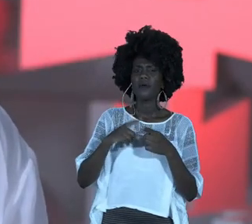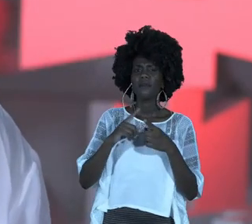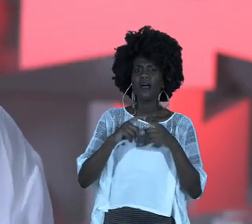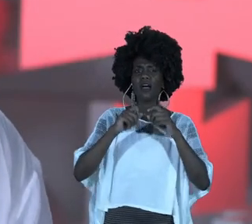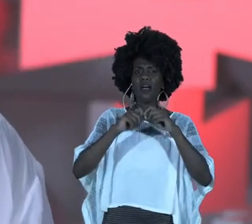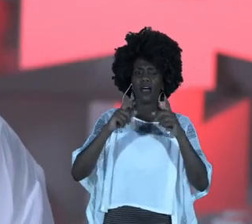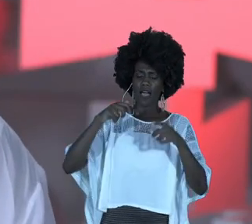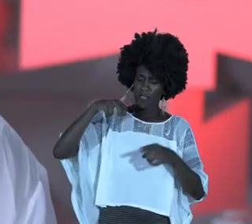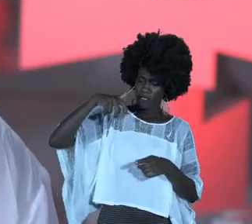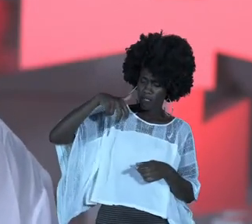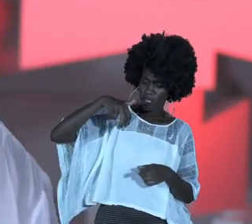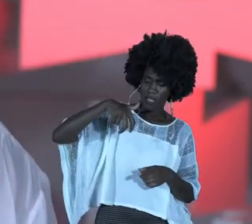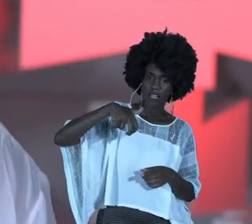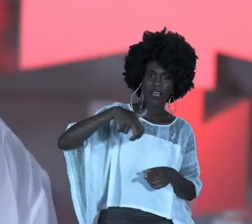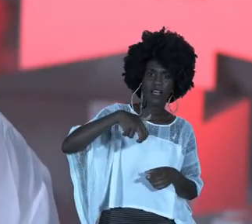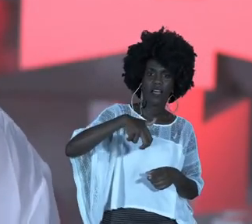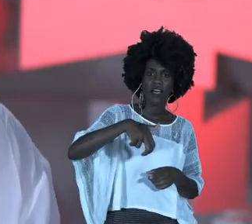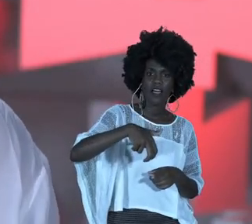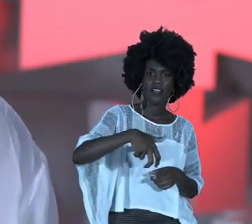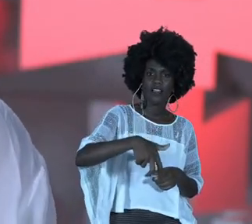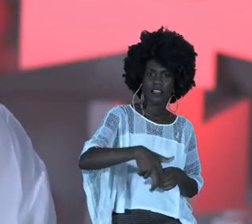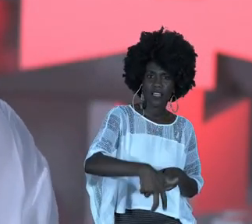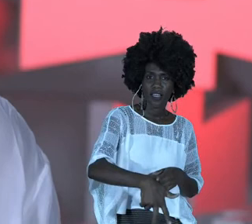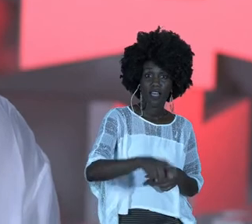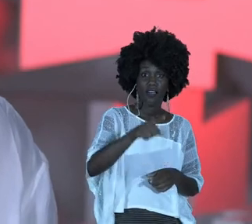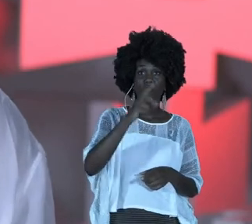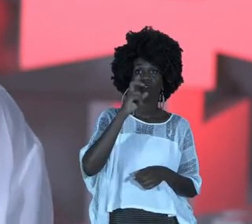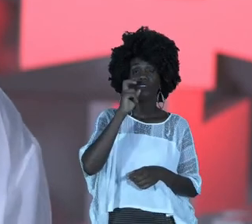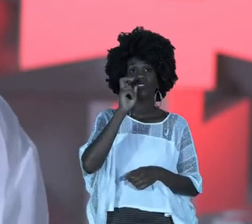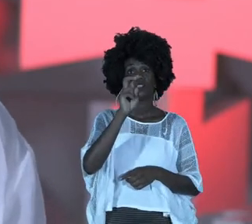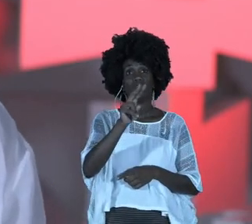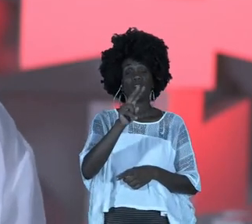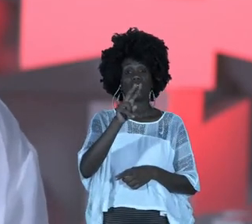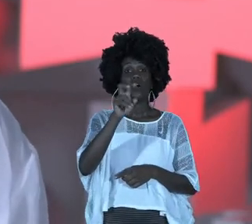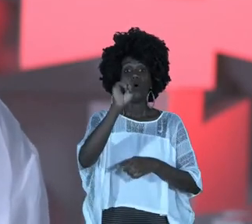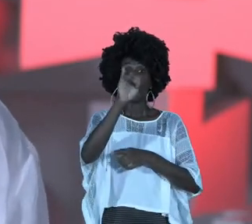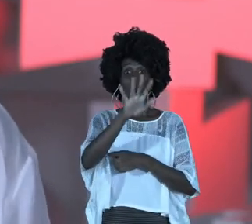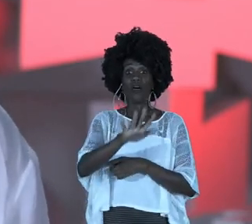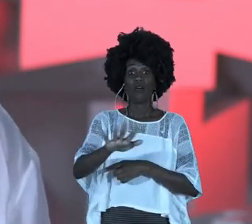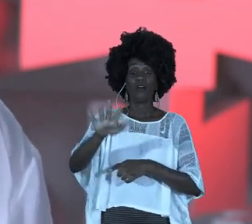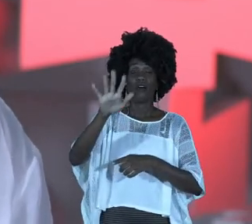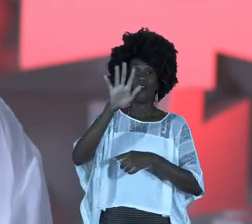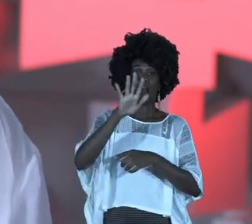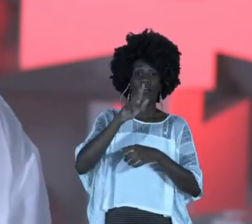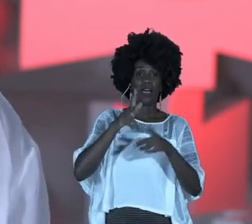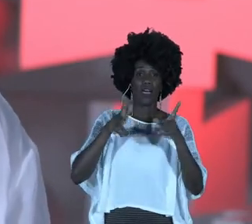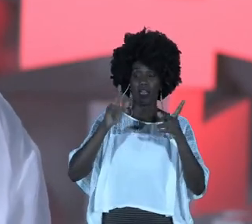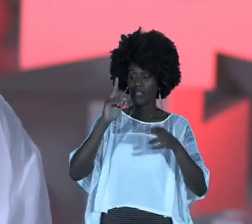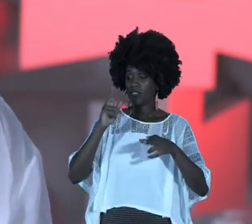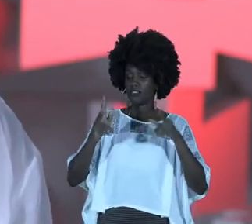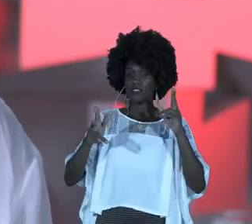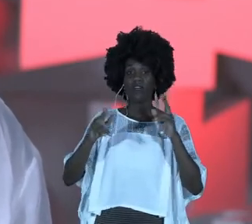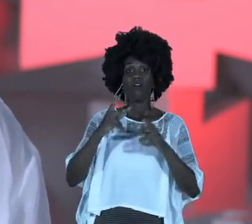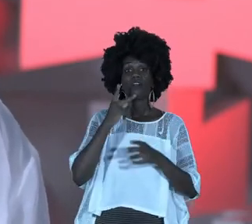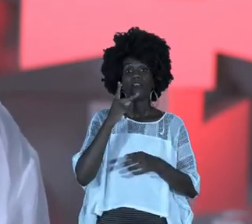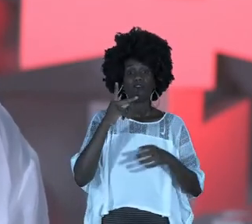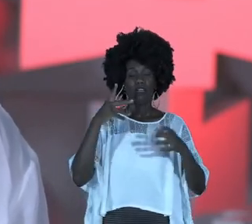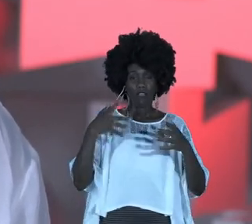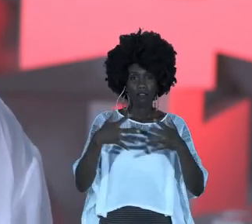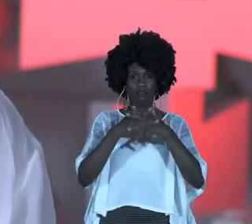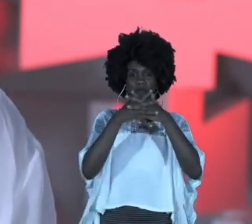cena da escadaria de Eisenstein, é uma lição de filmagem, de edição, que fala desse